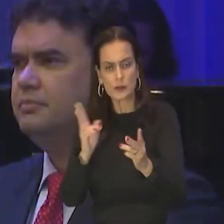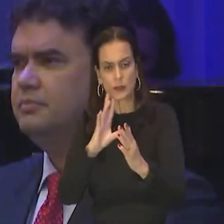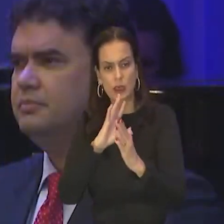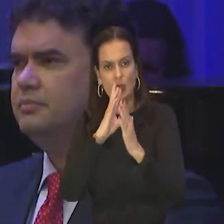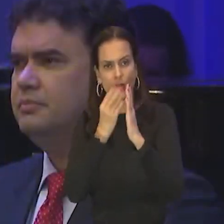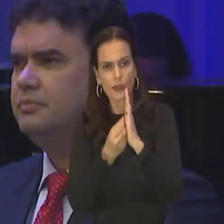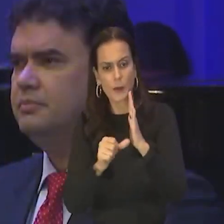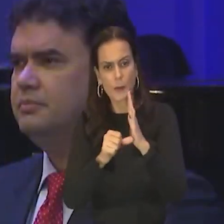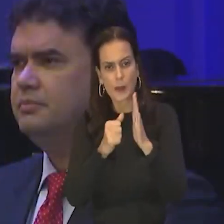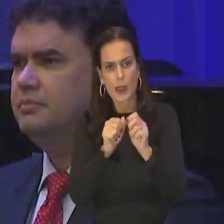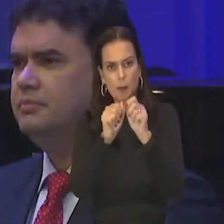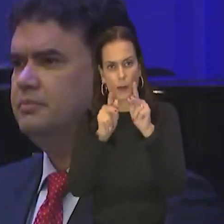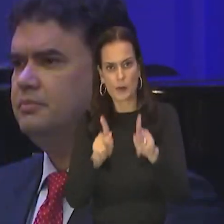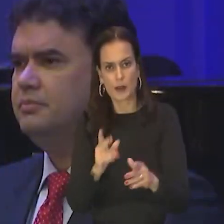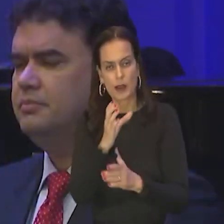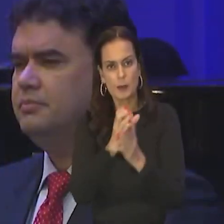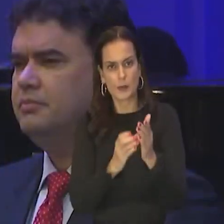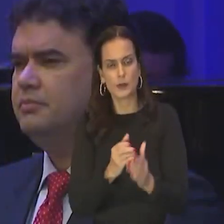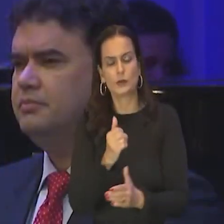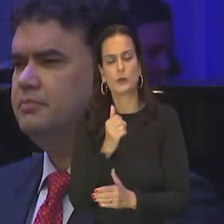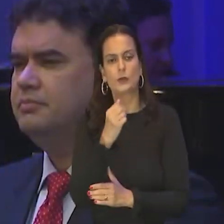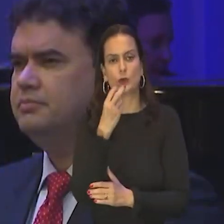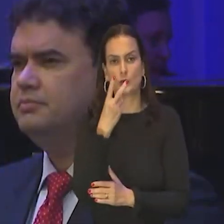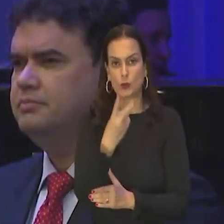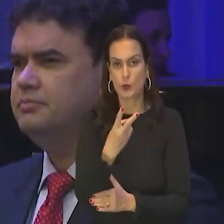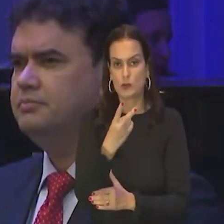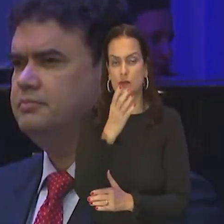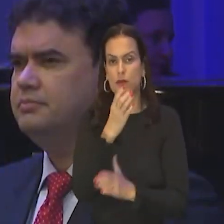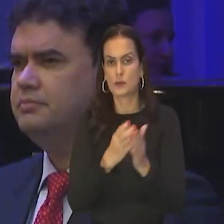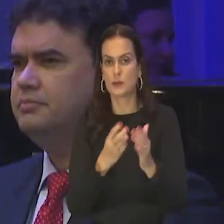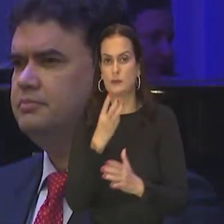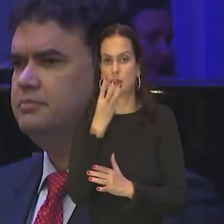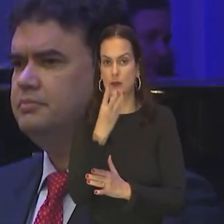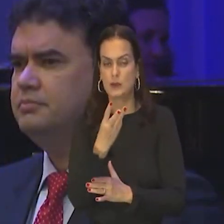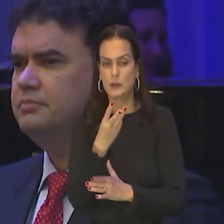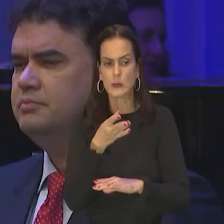citadas no Apocalipse, capítulo 2 e capítulo 3. E quando